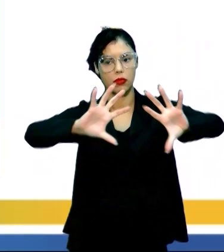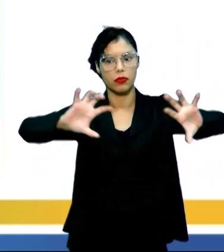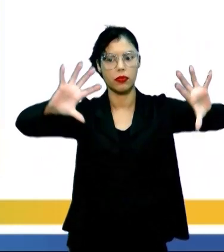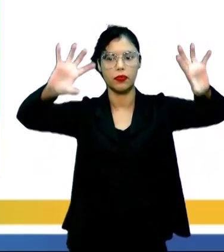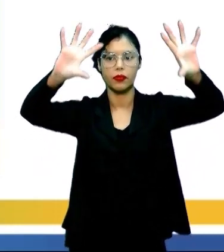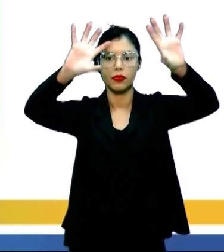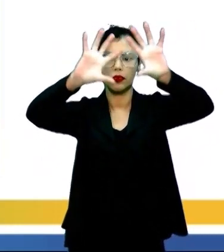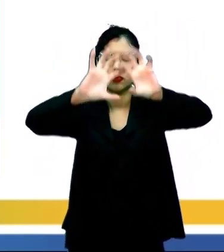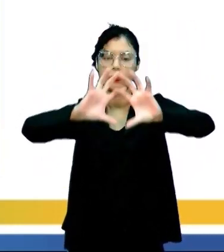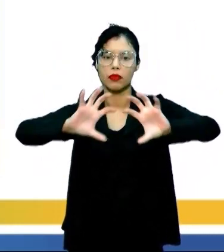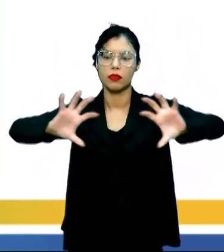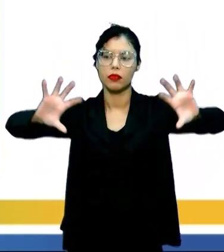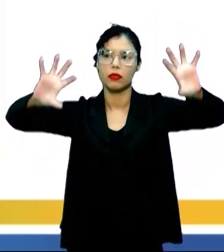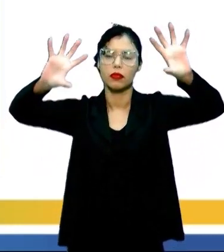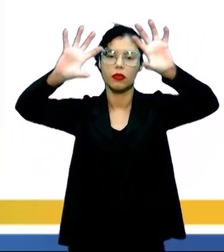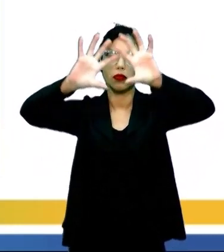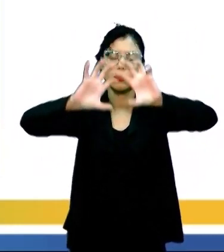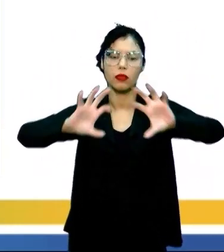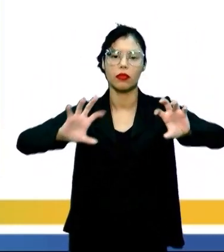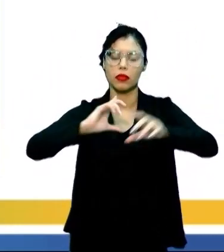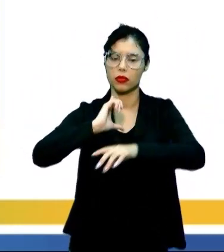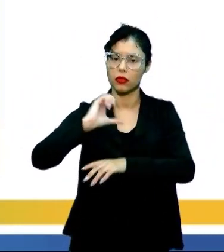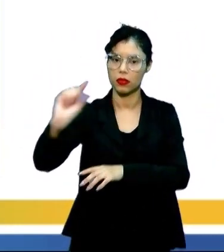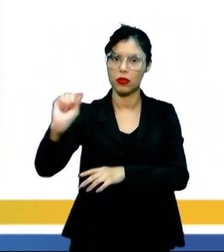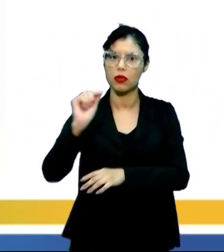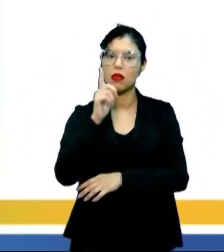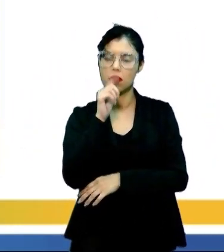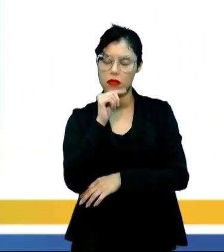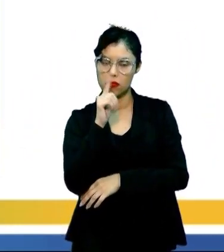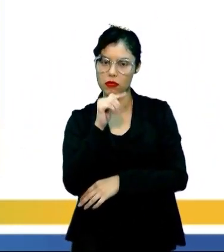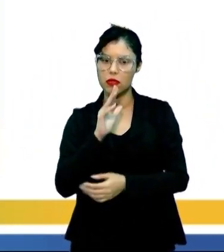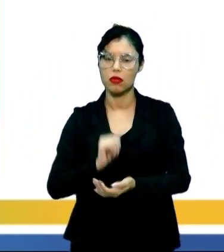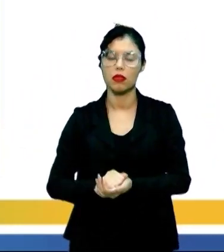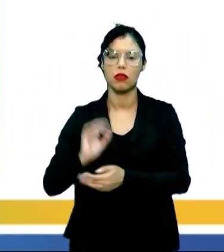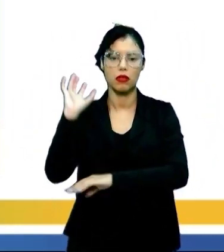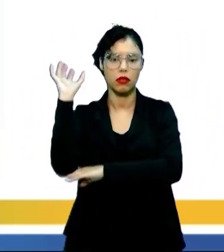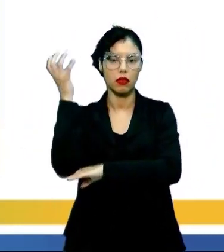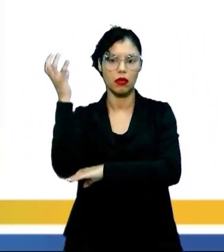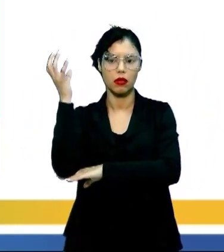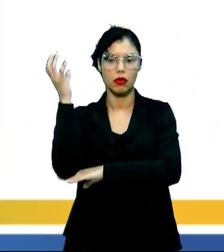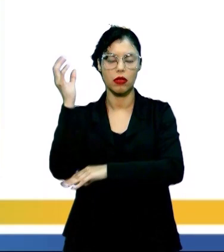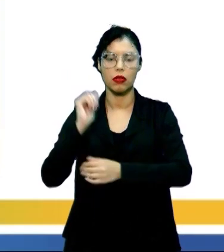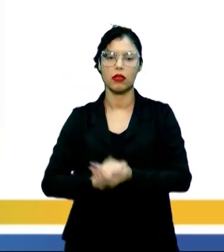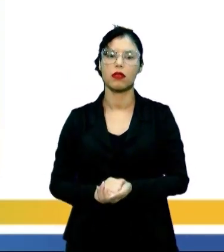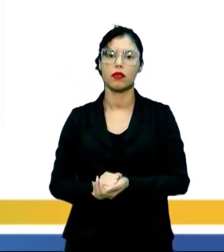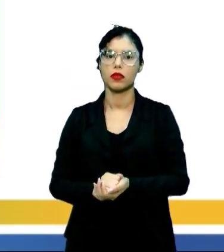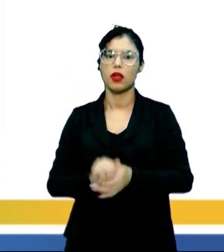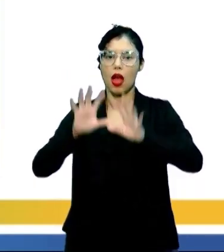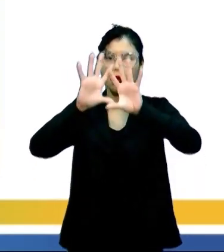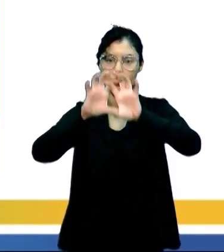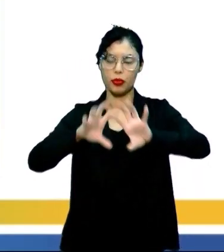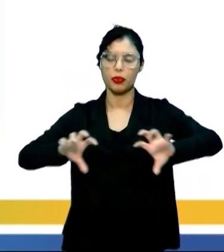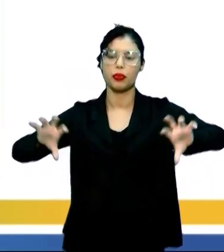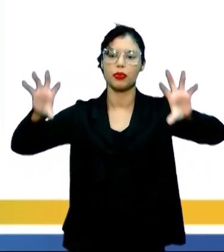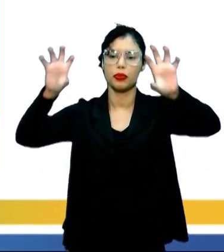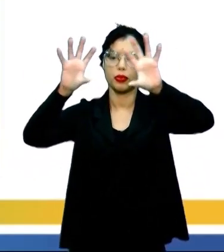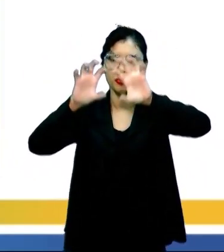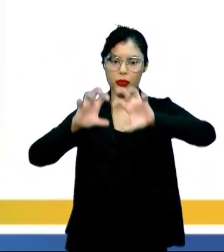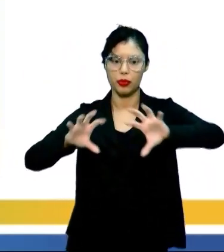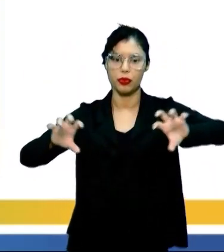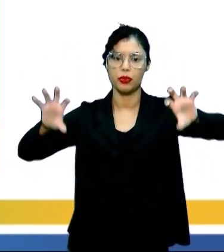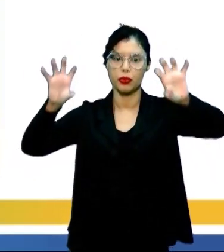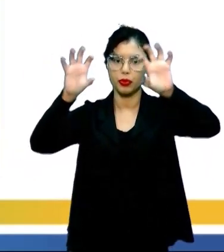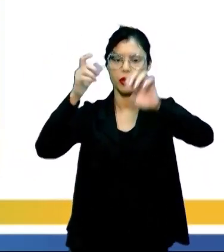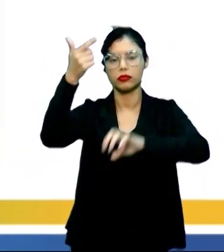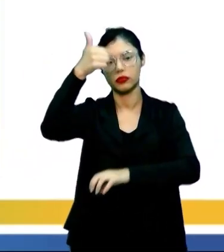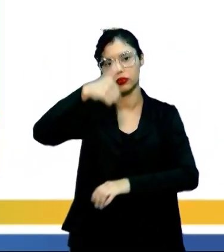melhor. Ok? A água sai delas na forma líquida, daí ela se transforma de líquida em gasosa. E vai lá para a